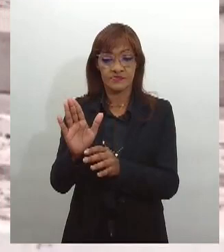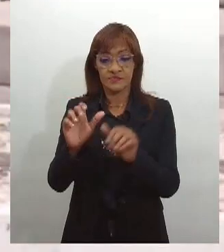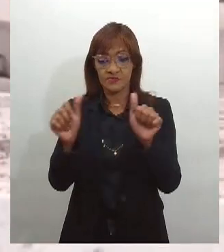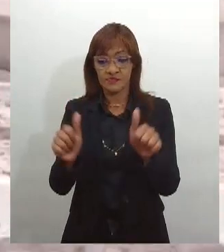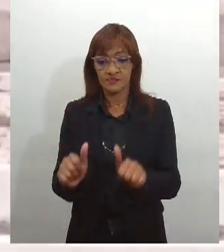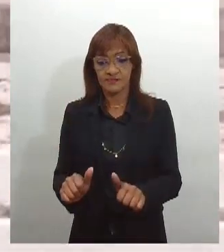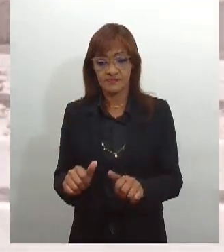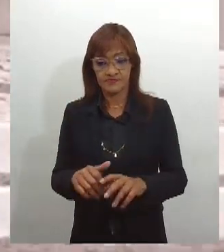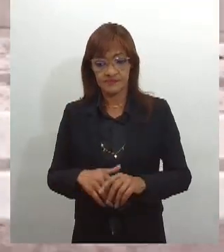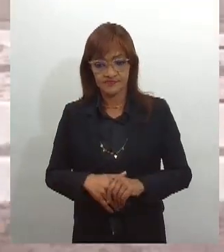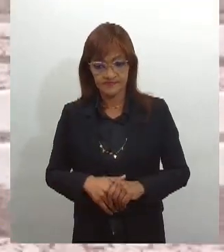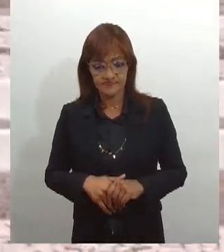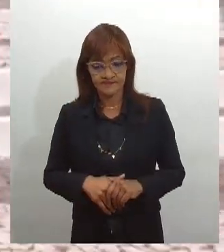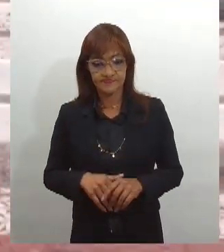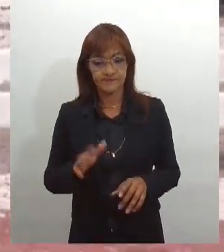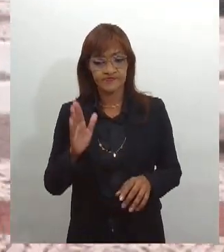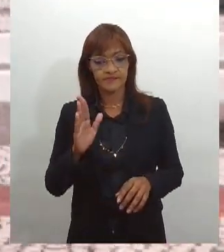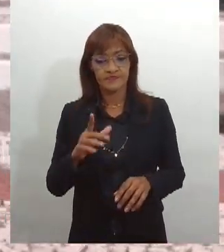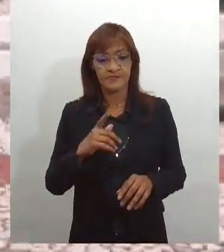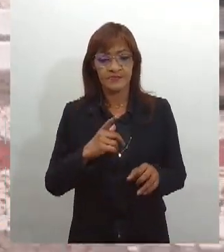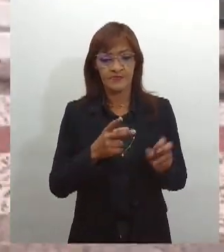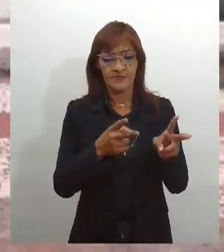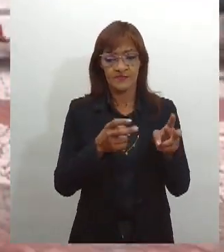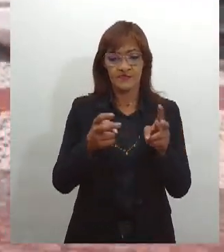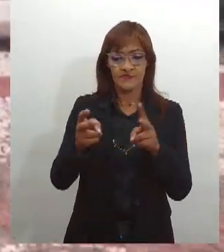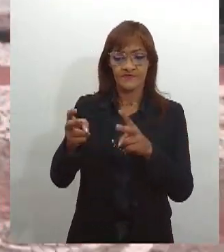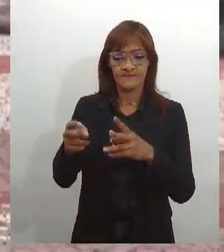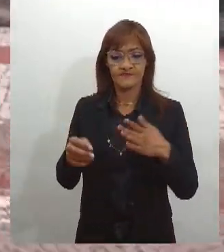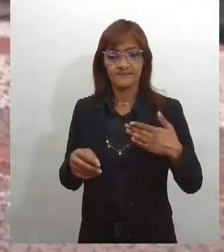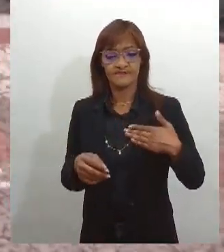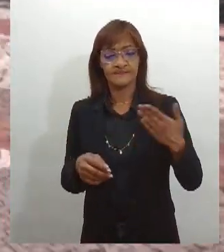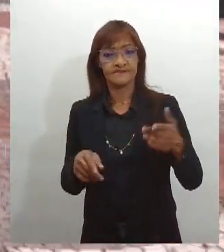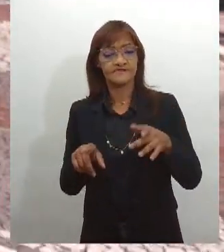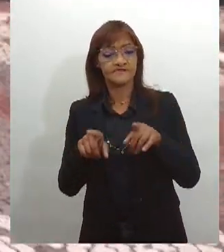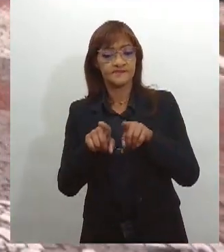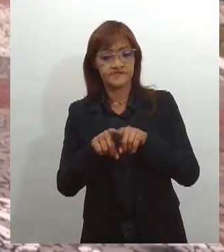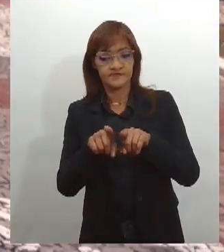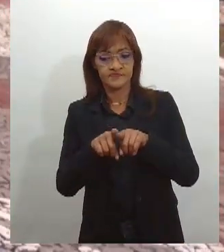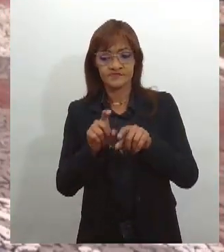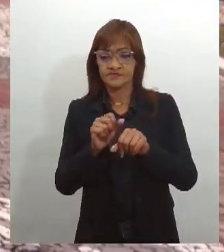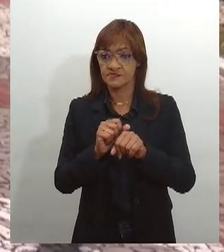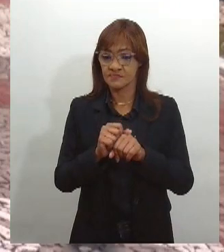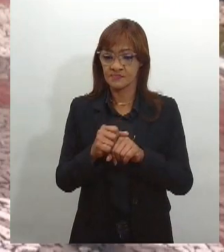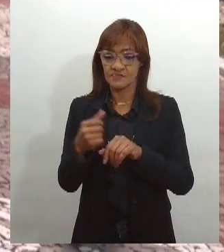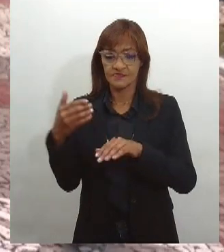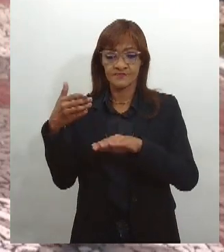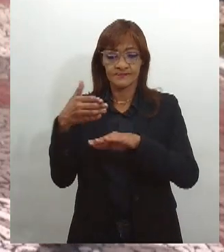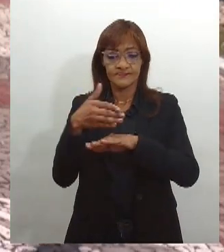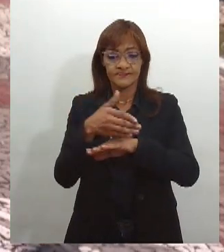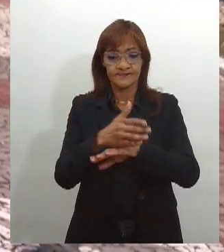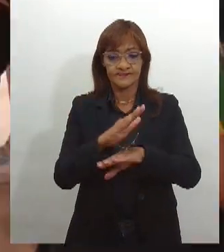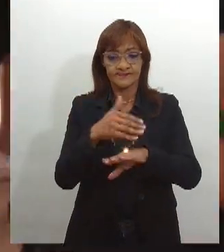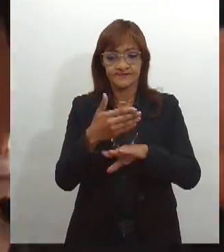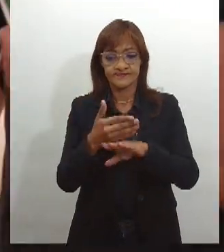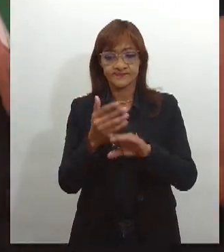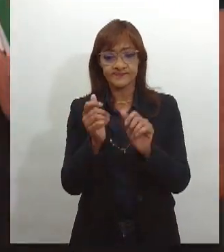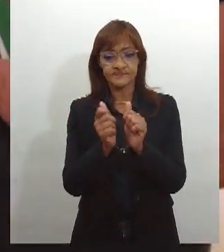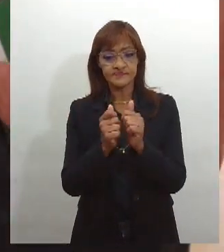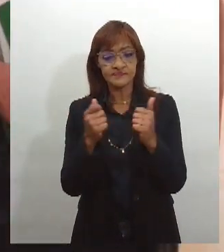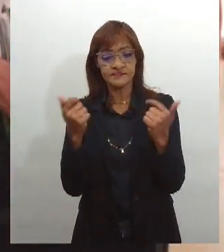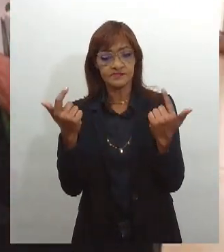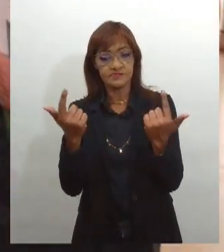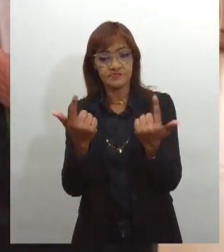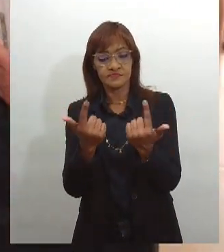atentos e por vezes surpresos, o passeio seguiu até o prédio da Assembleia Legislativa de Sergipe, onde